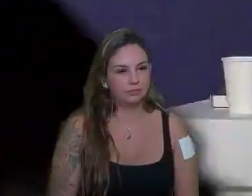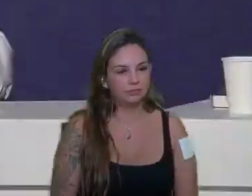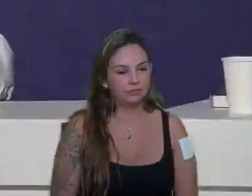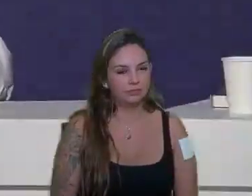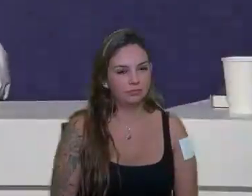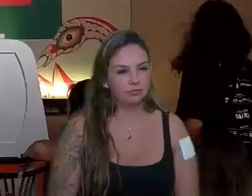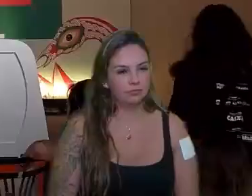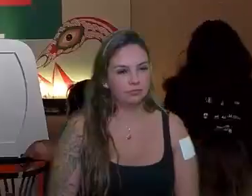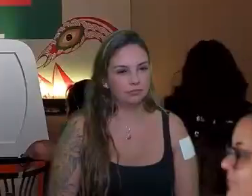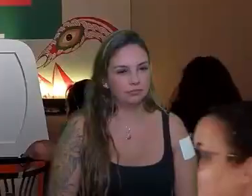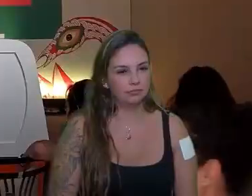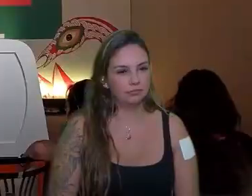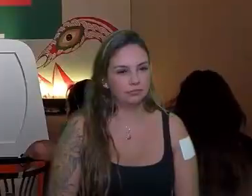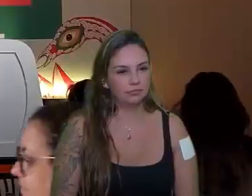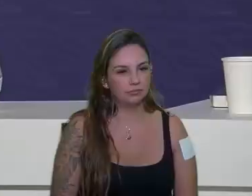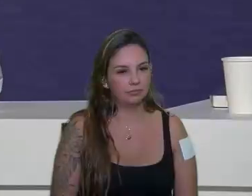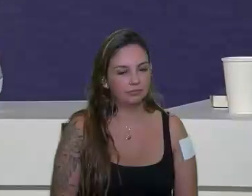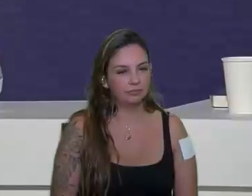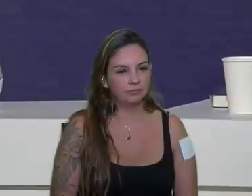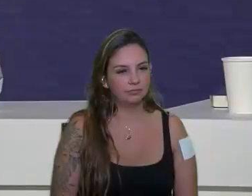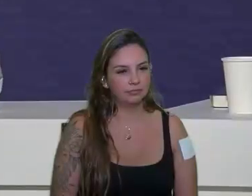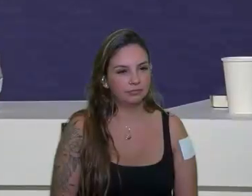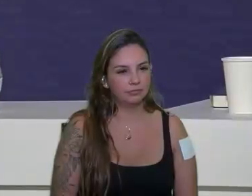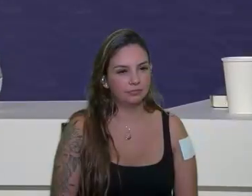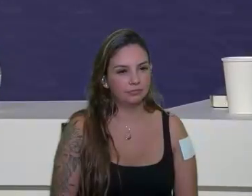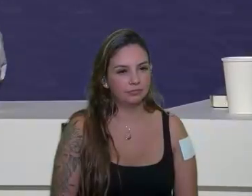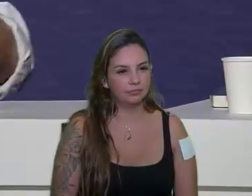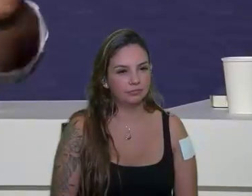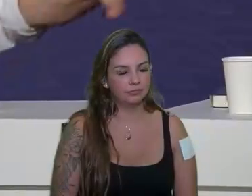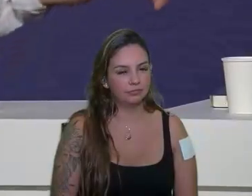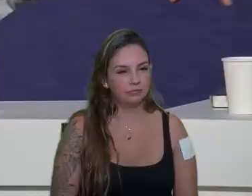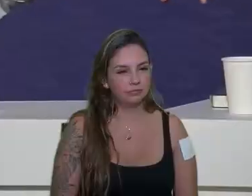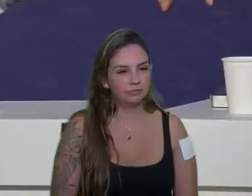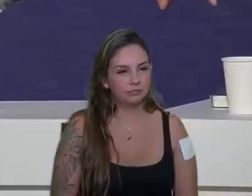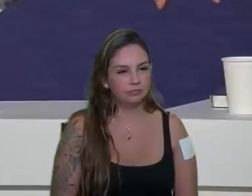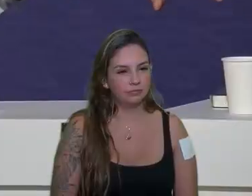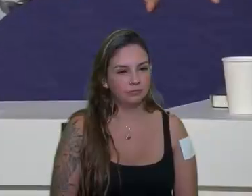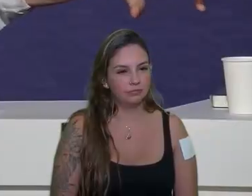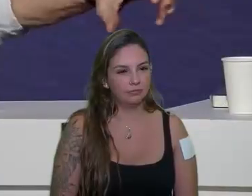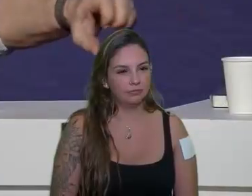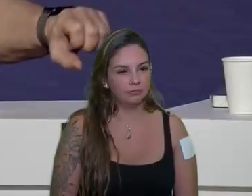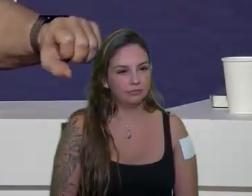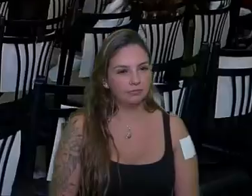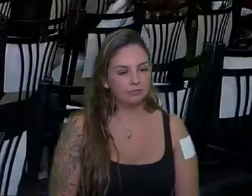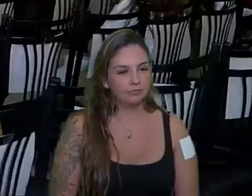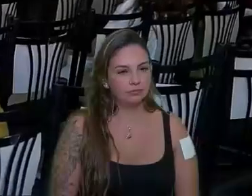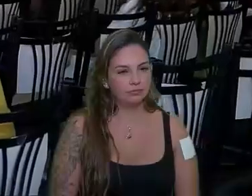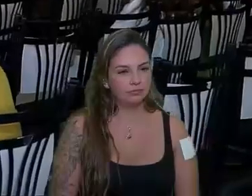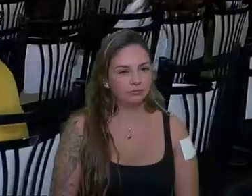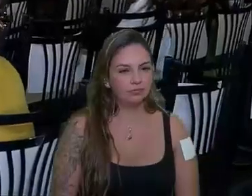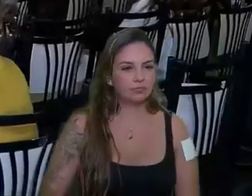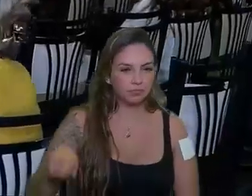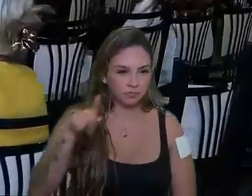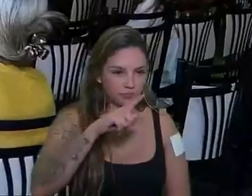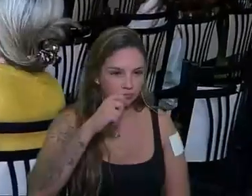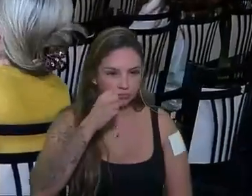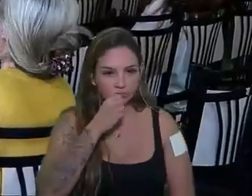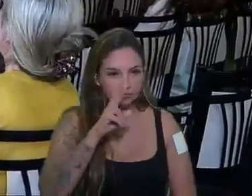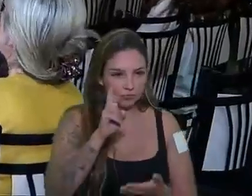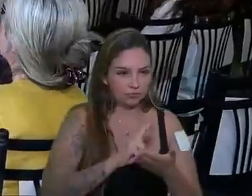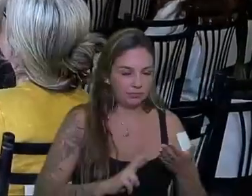iniciação à literatura e à leitura. E eu queria falar um pouco sobre isso, quer dizer, vocês eram boas de